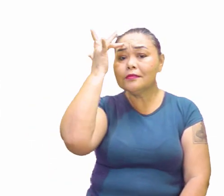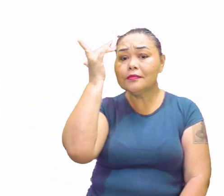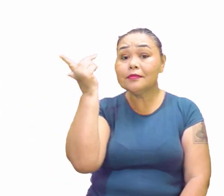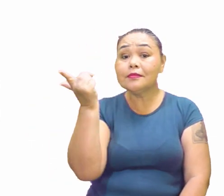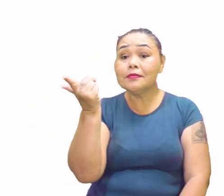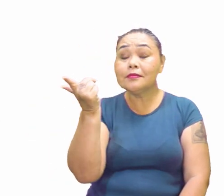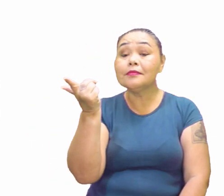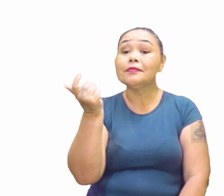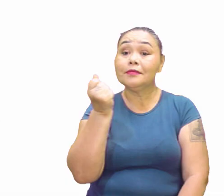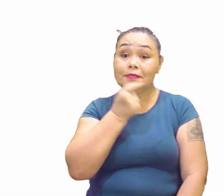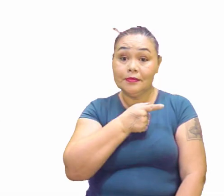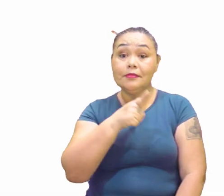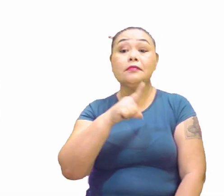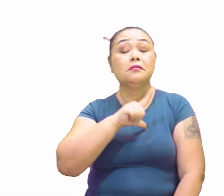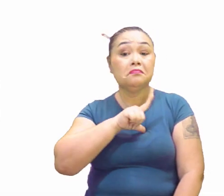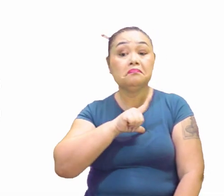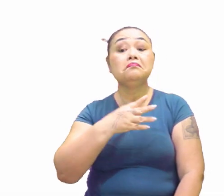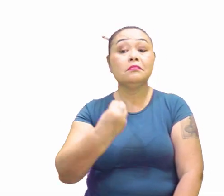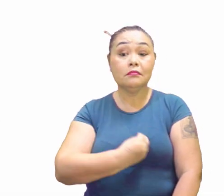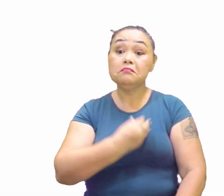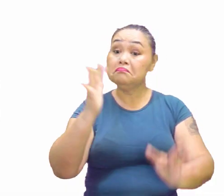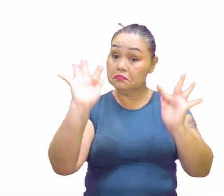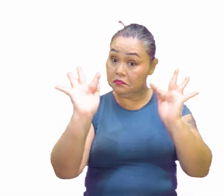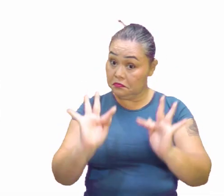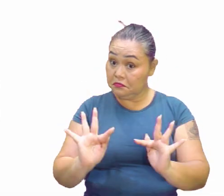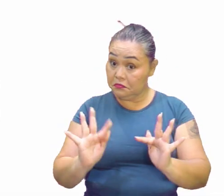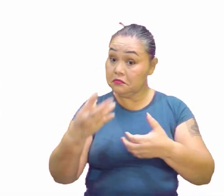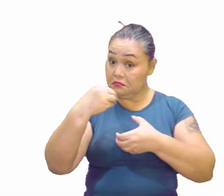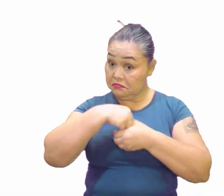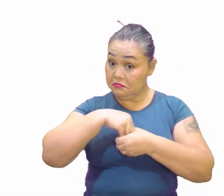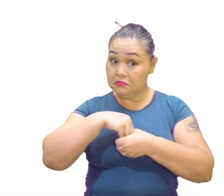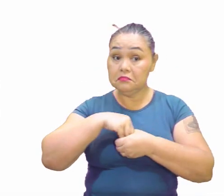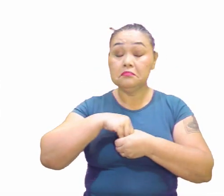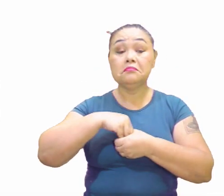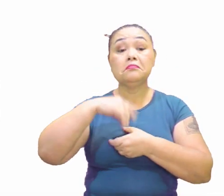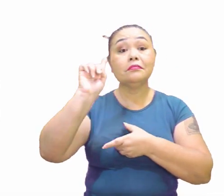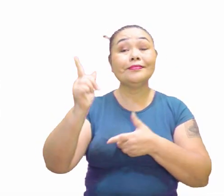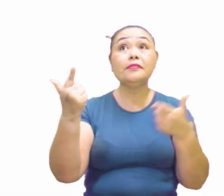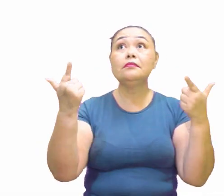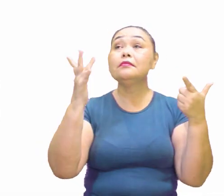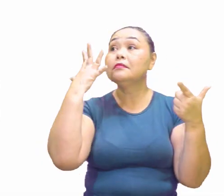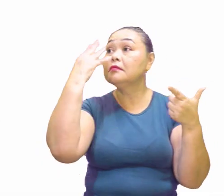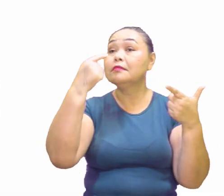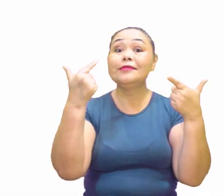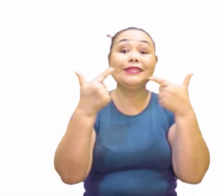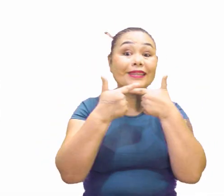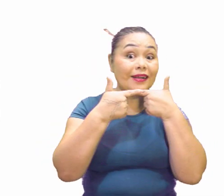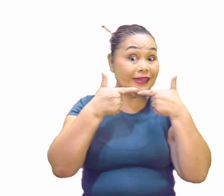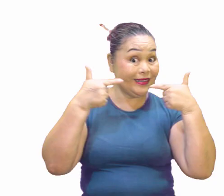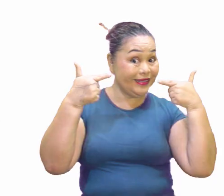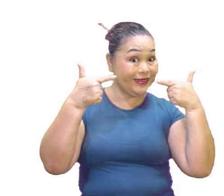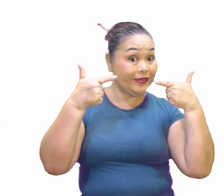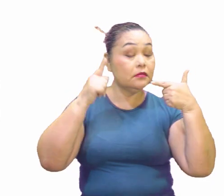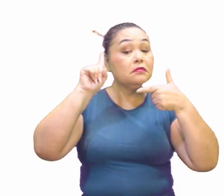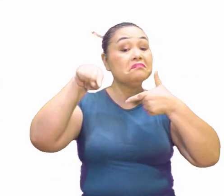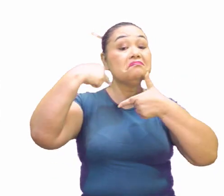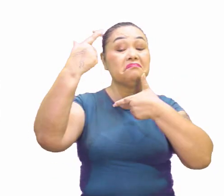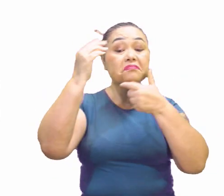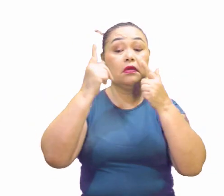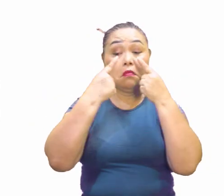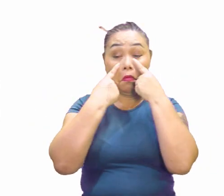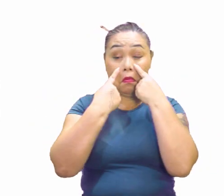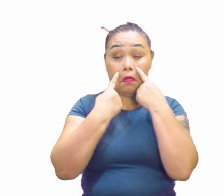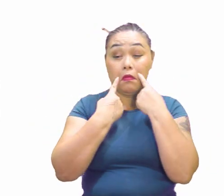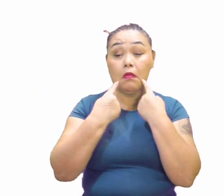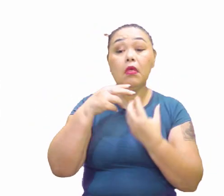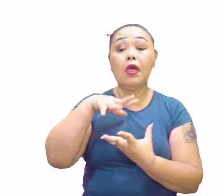pessoas engraçadas têm uma vida feliz. Uma bela risada pode ser um choro na alma. Aqui